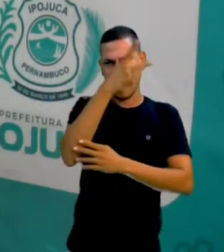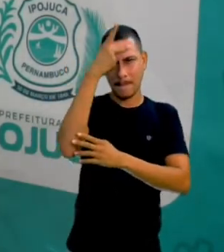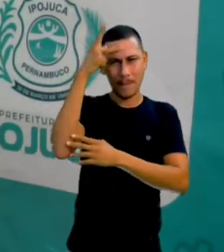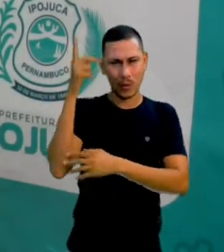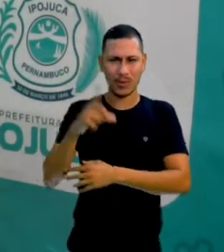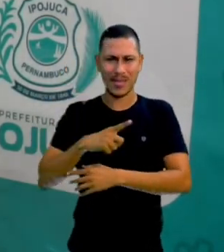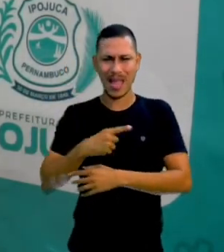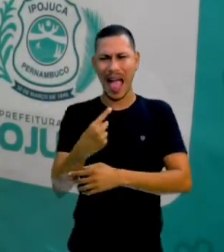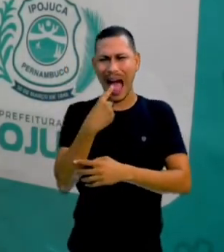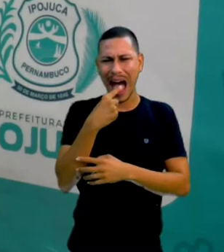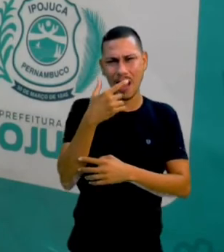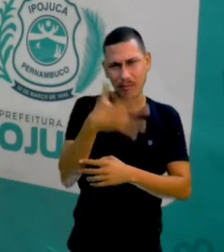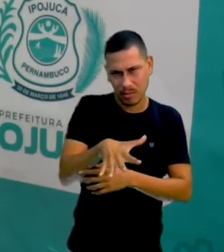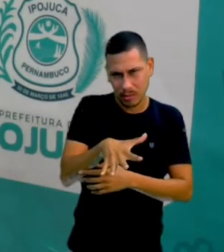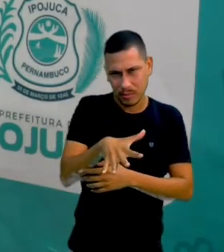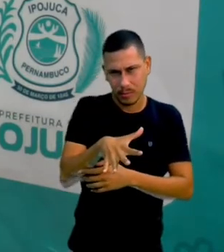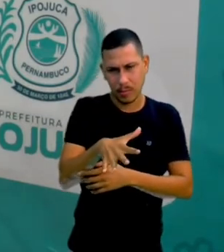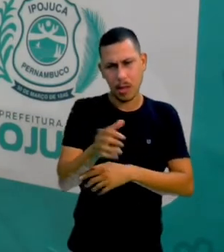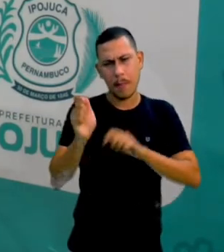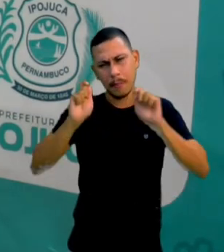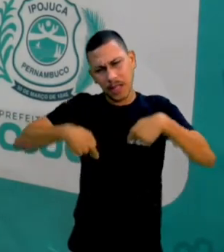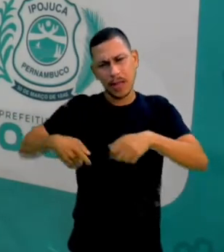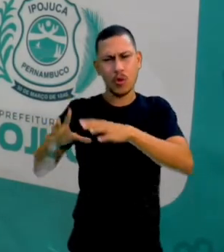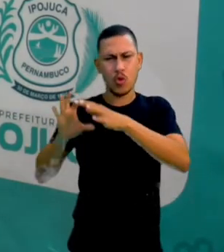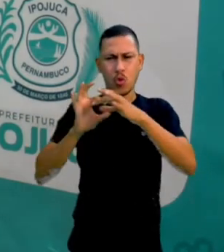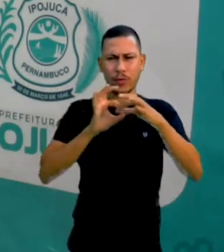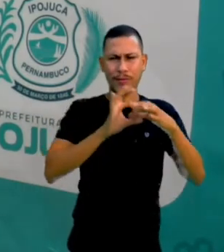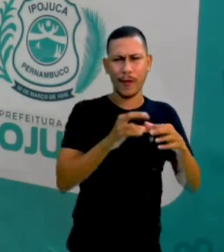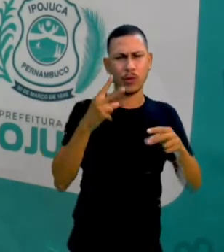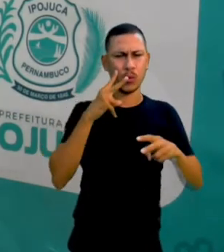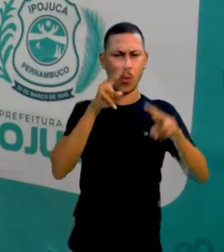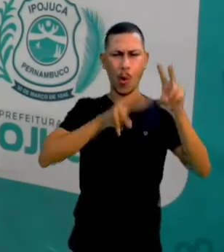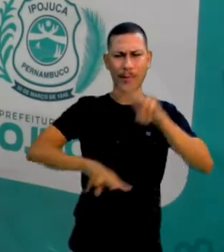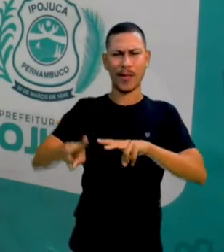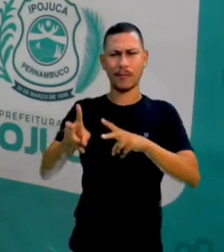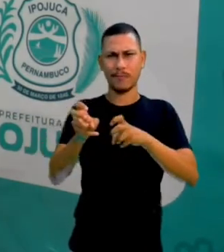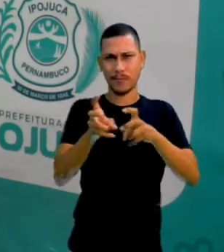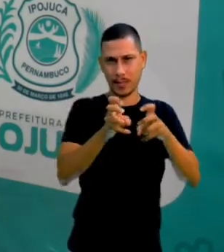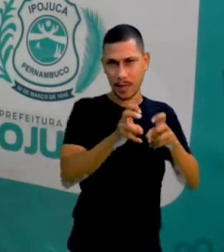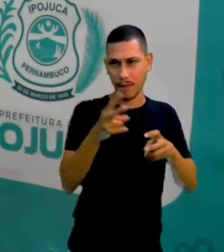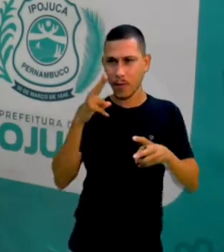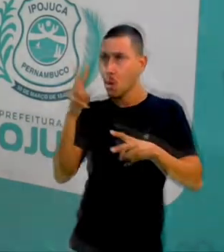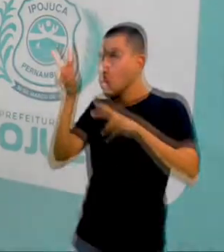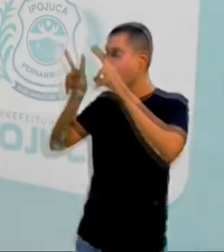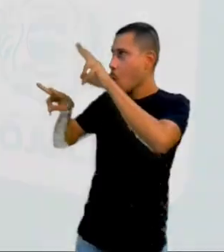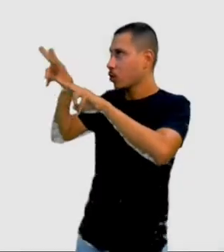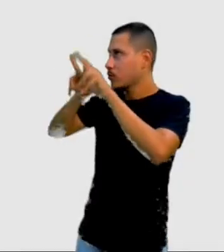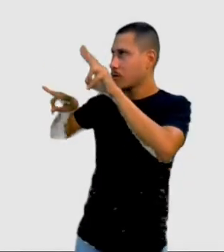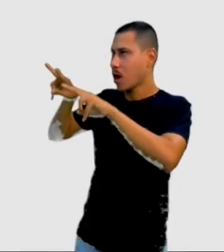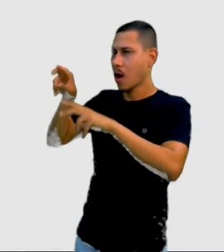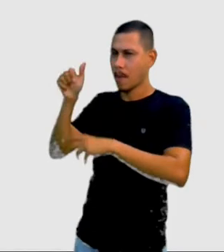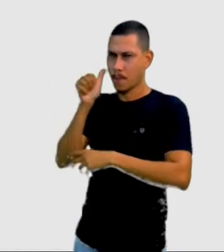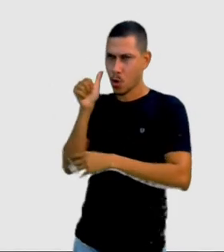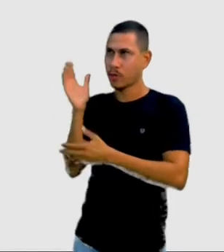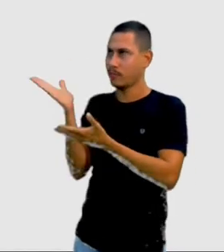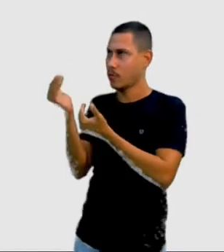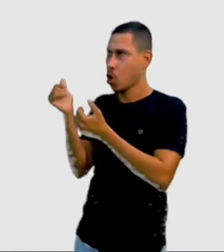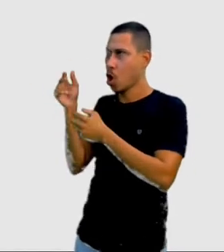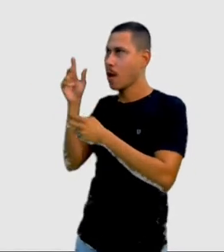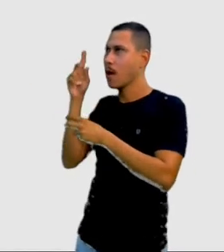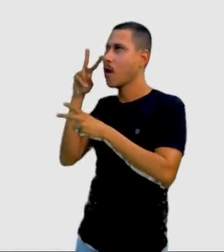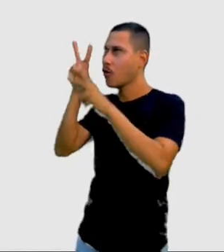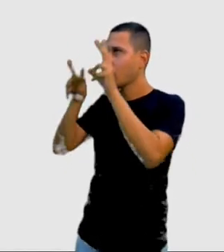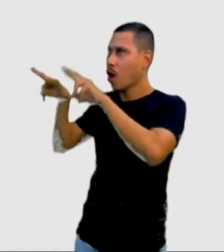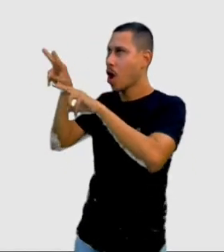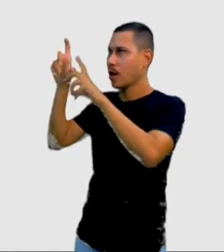né, todo esse contexto. Alguns quadros, se você observa na imagem, a jovem aqui em questão, ela